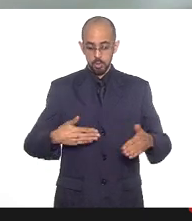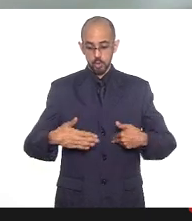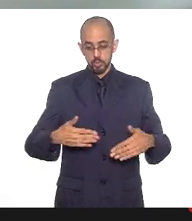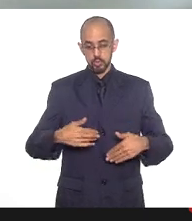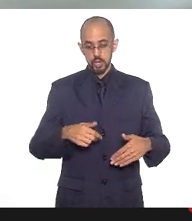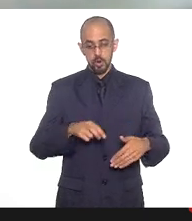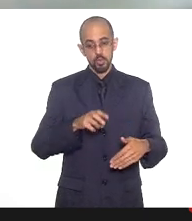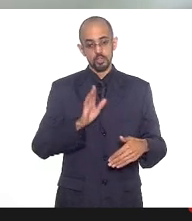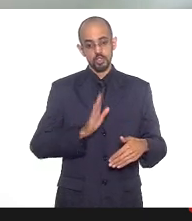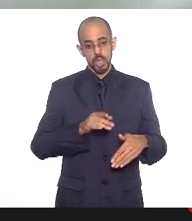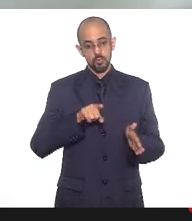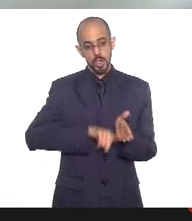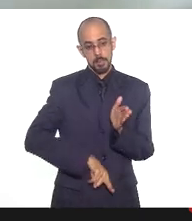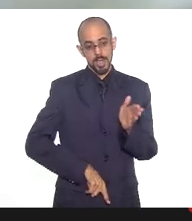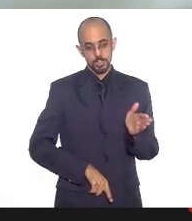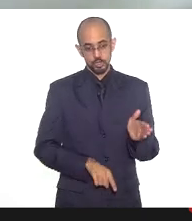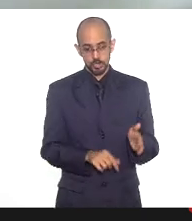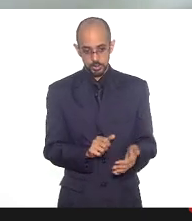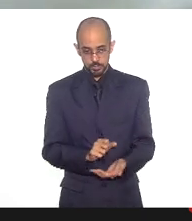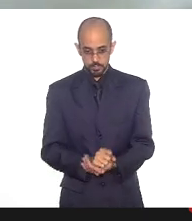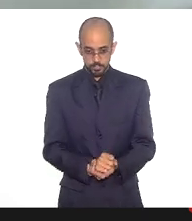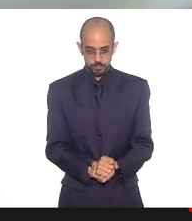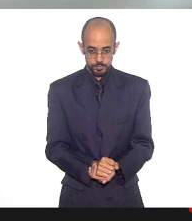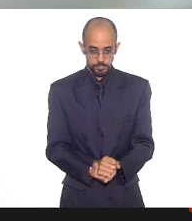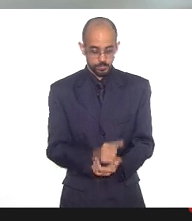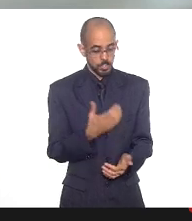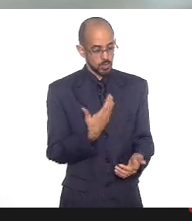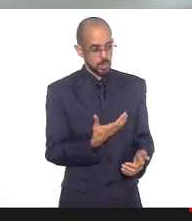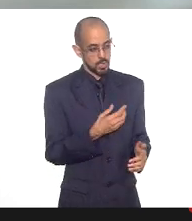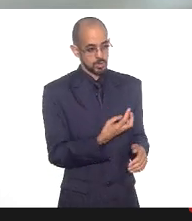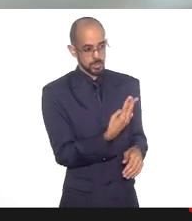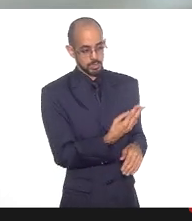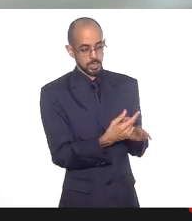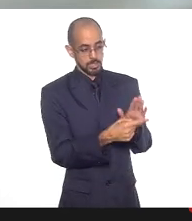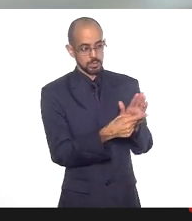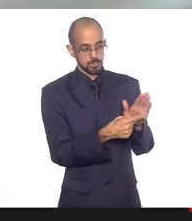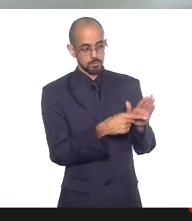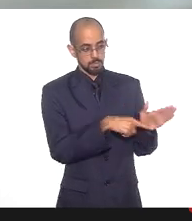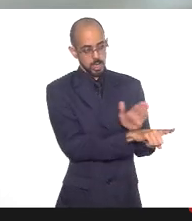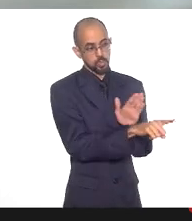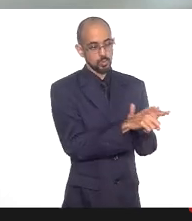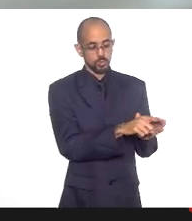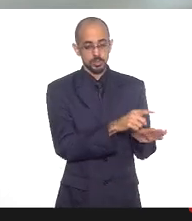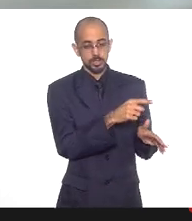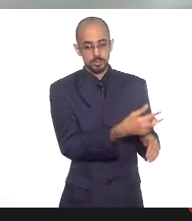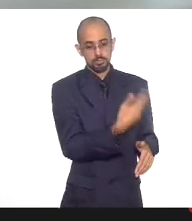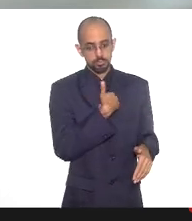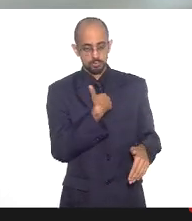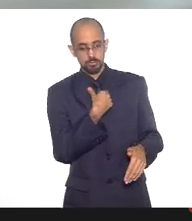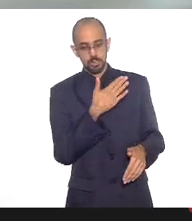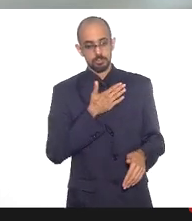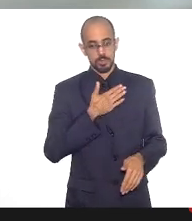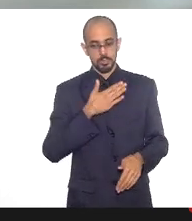abatida? Então, eu queria essas três perguntas em relação à FPSO